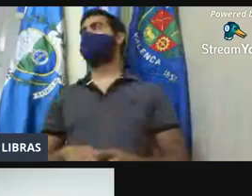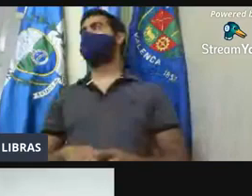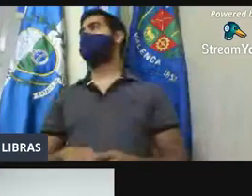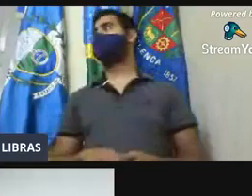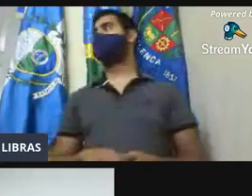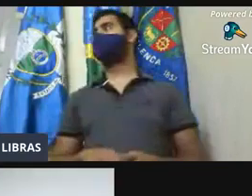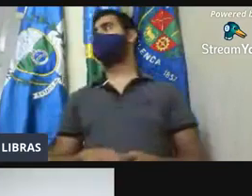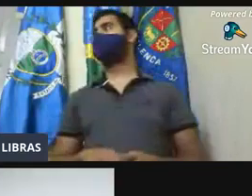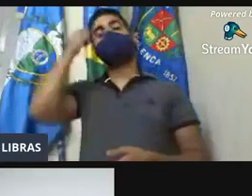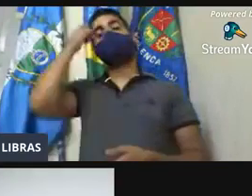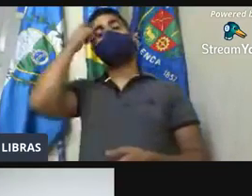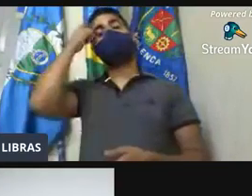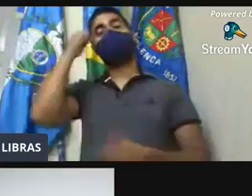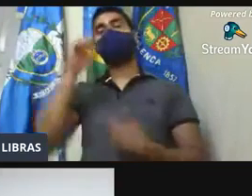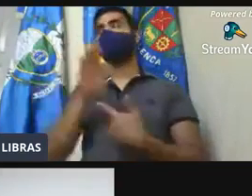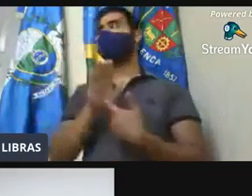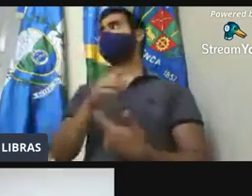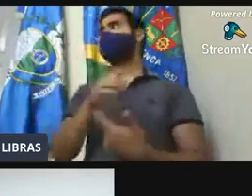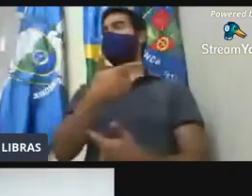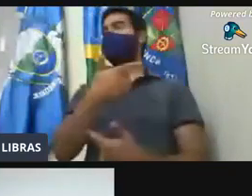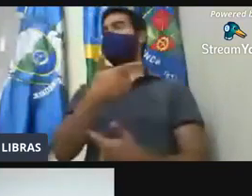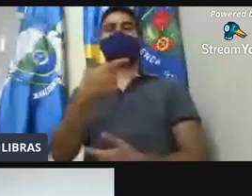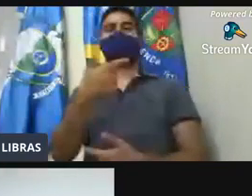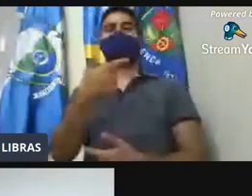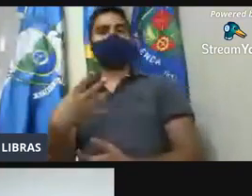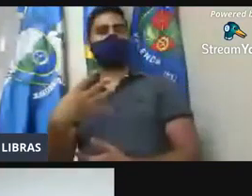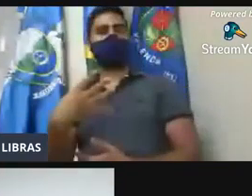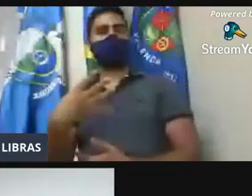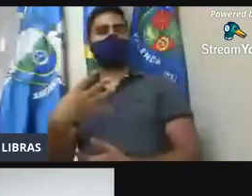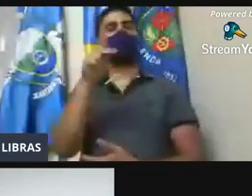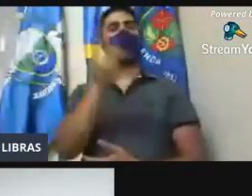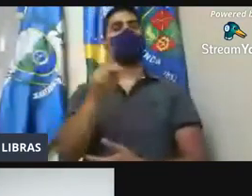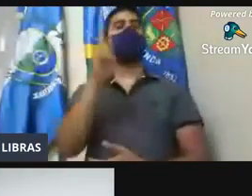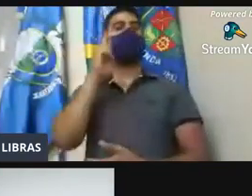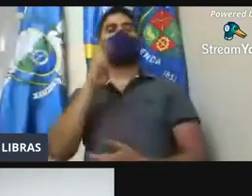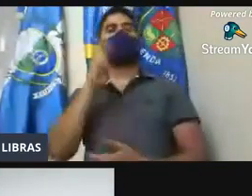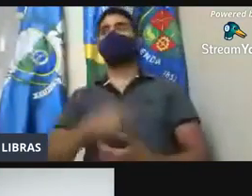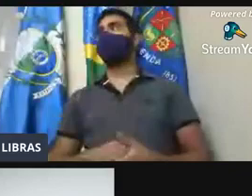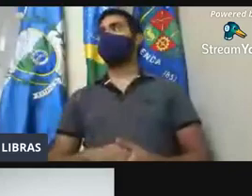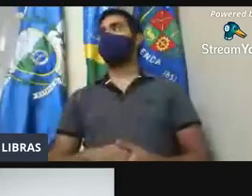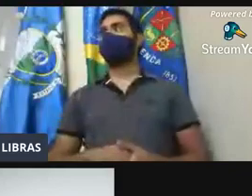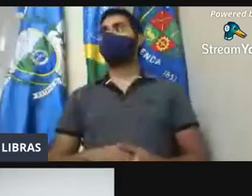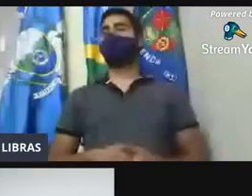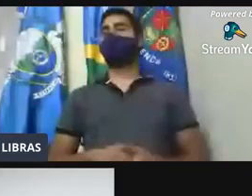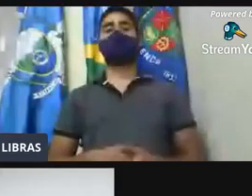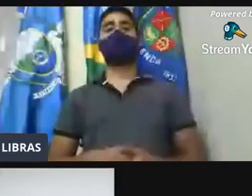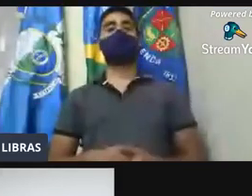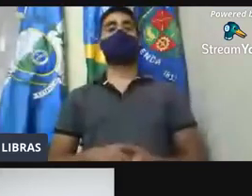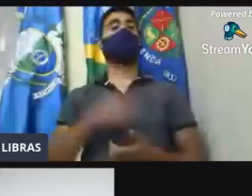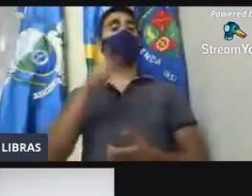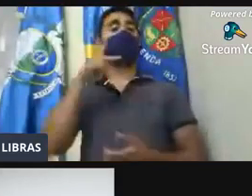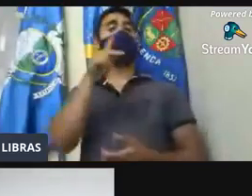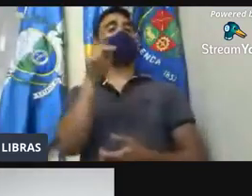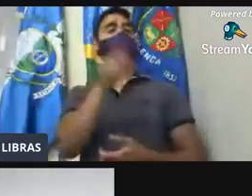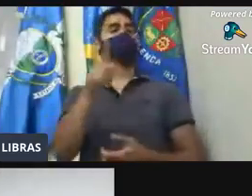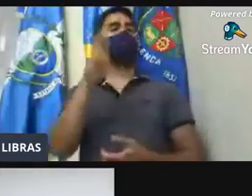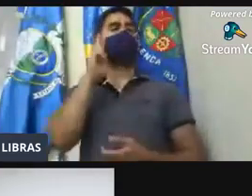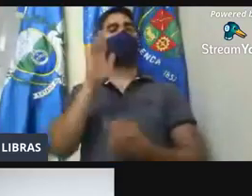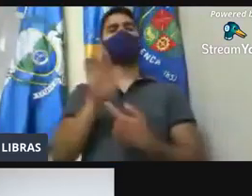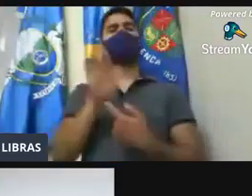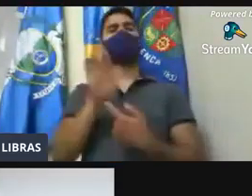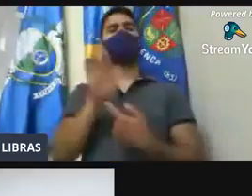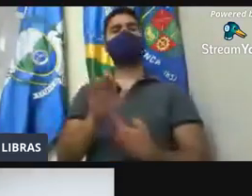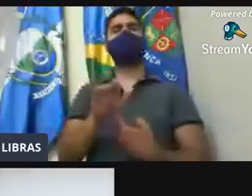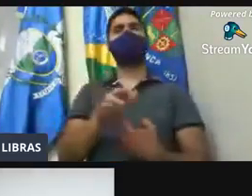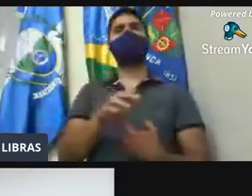Indicação 274 do vereador professor Rafael. O vereador professor Rafael indica ao Poder Executivo,